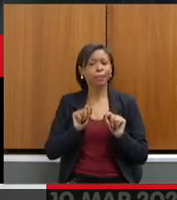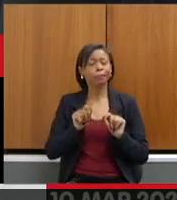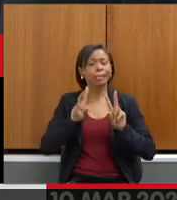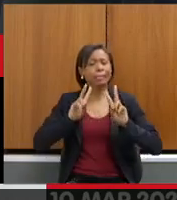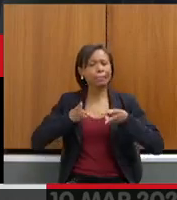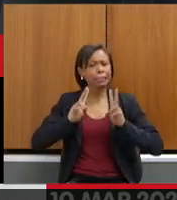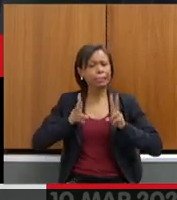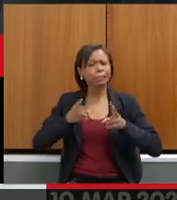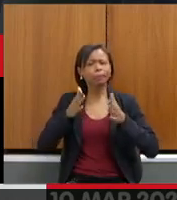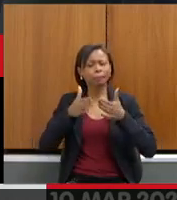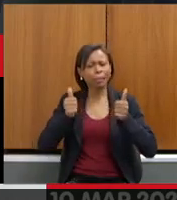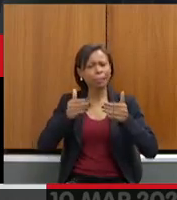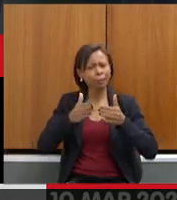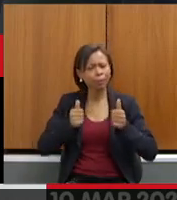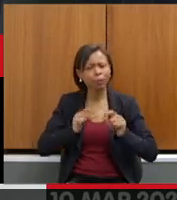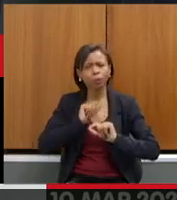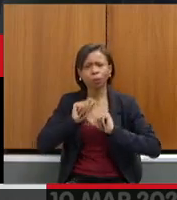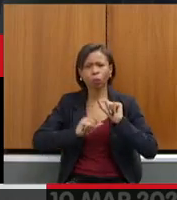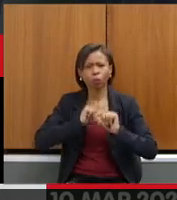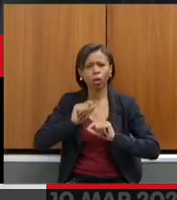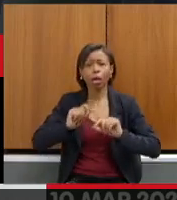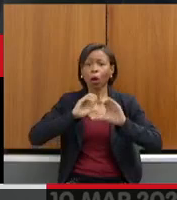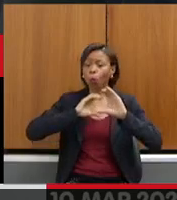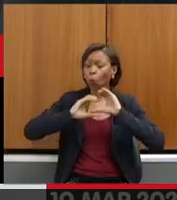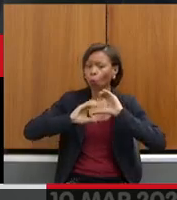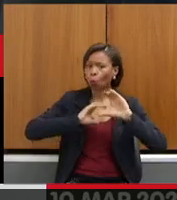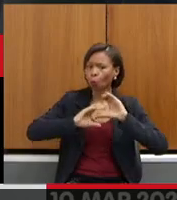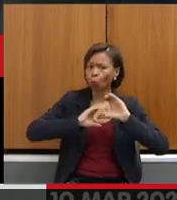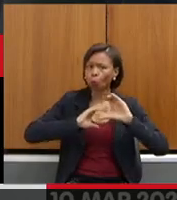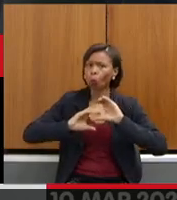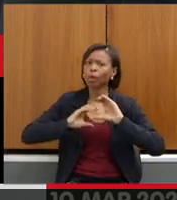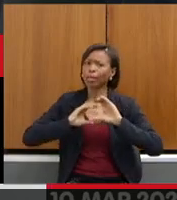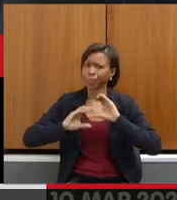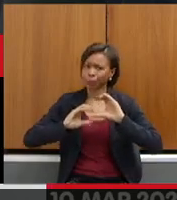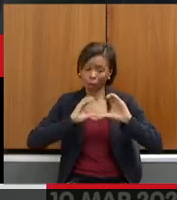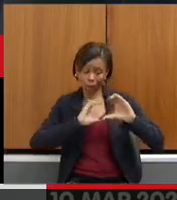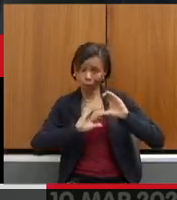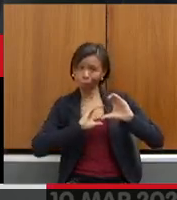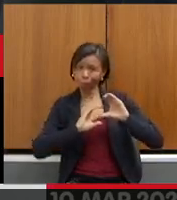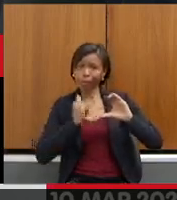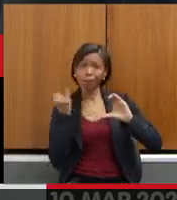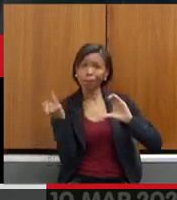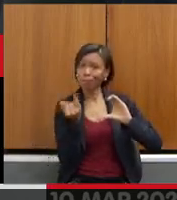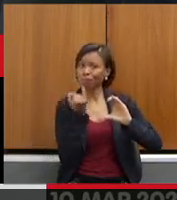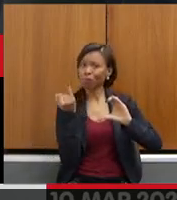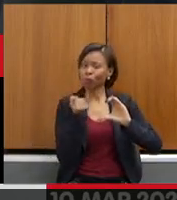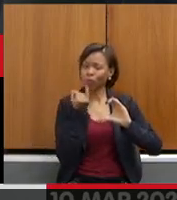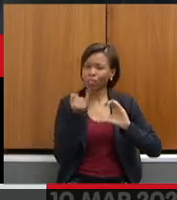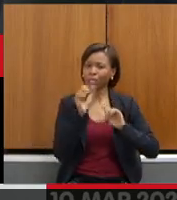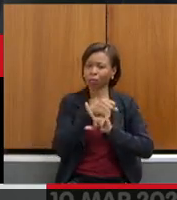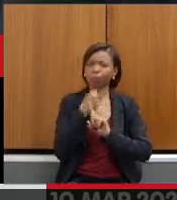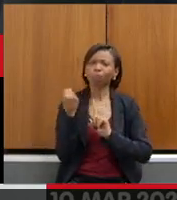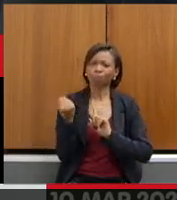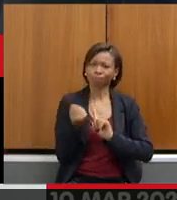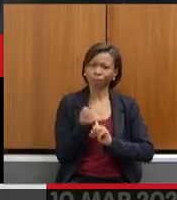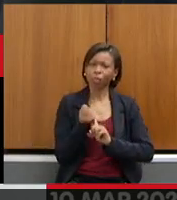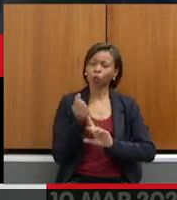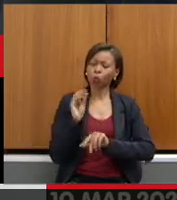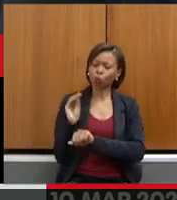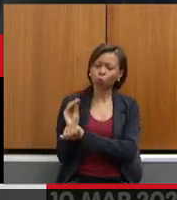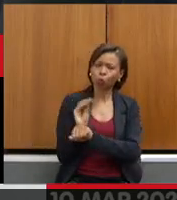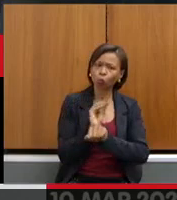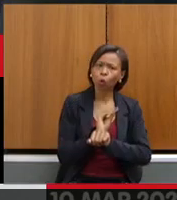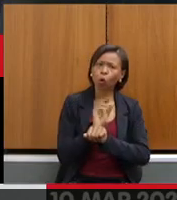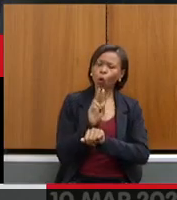comunicação a comunicação para nós ela é o que a linha a sociedade no sentido dos cuidados individuais e que nós entendemos